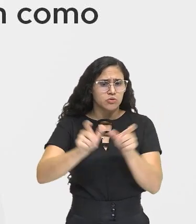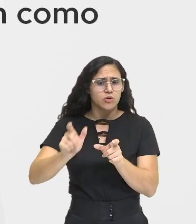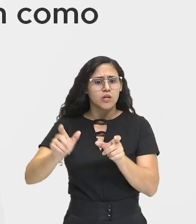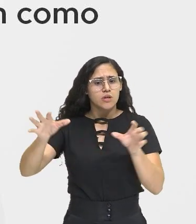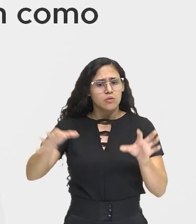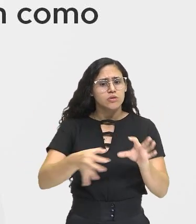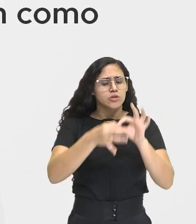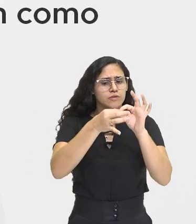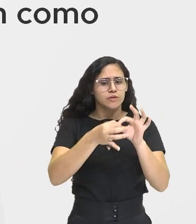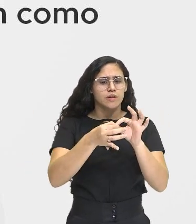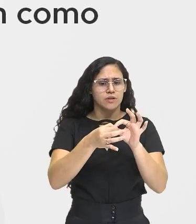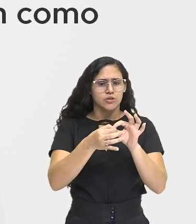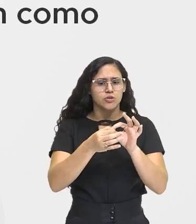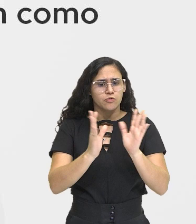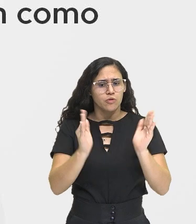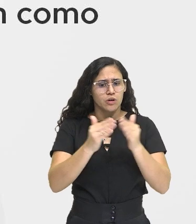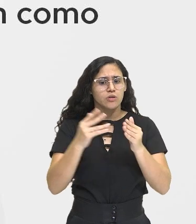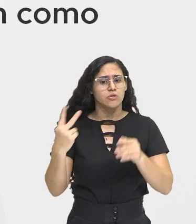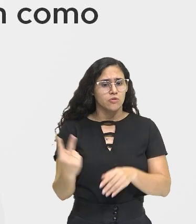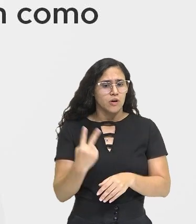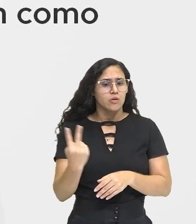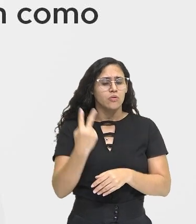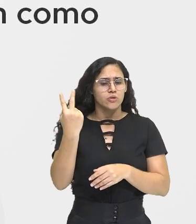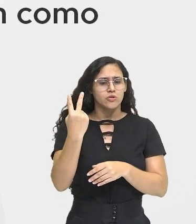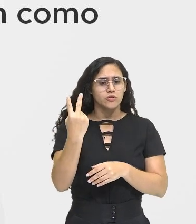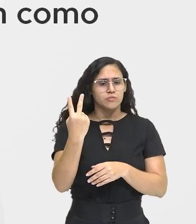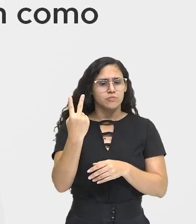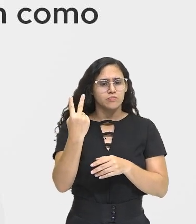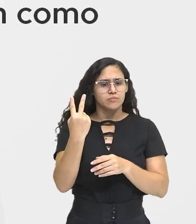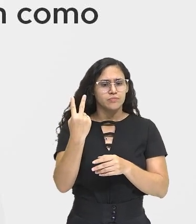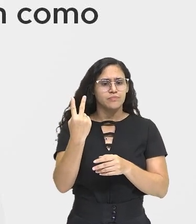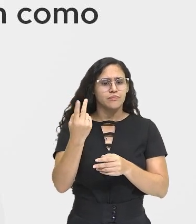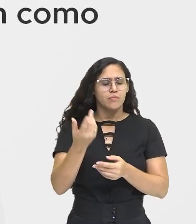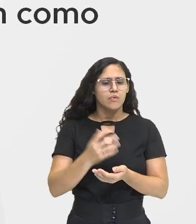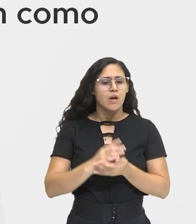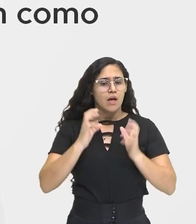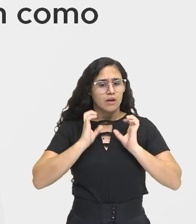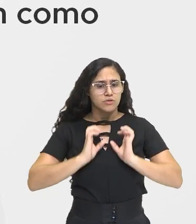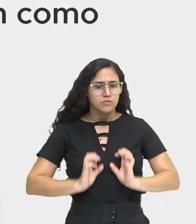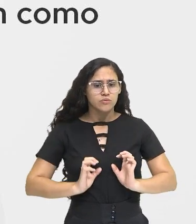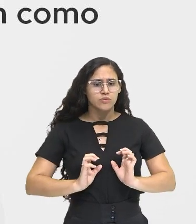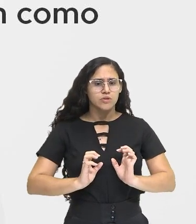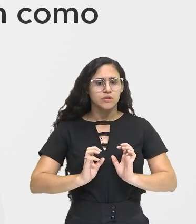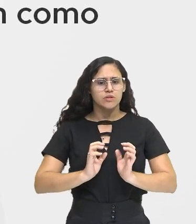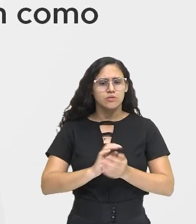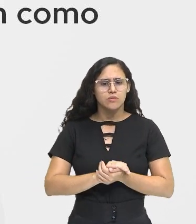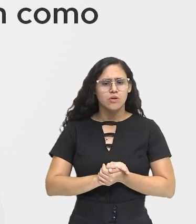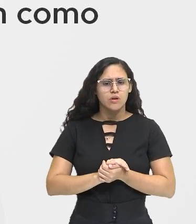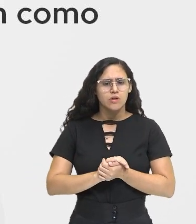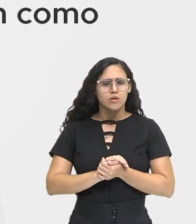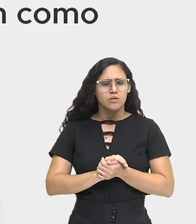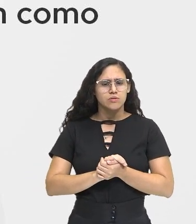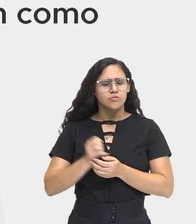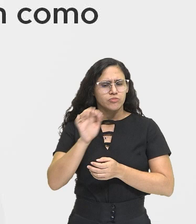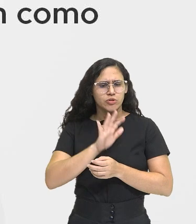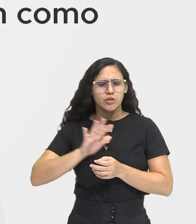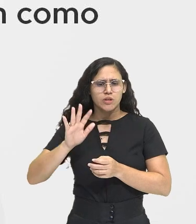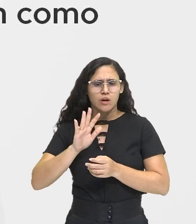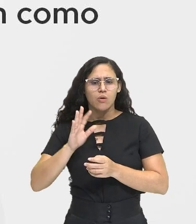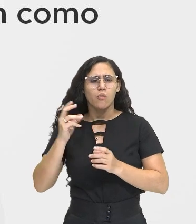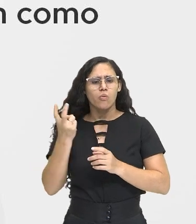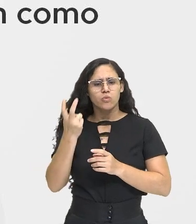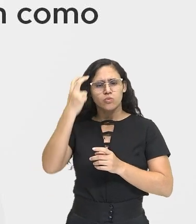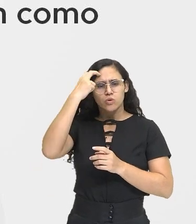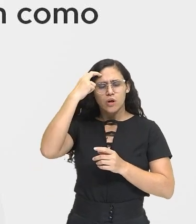e coletividades mediante os valores morais, éticos, estéticos, culturais